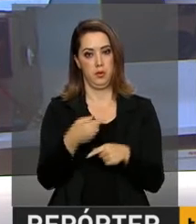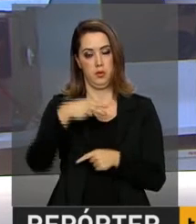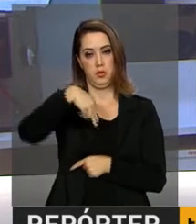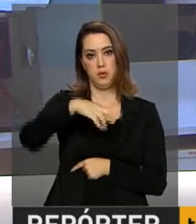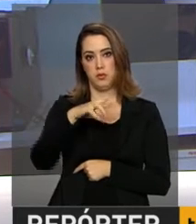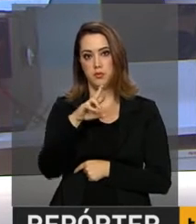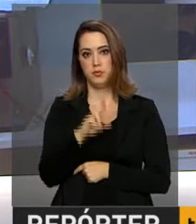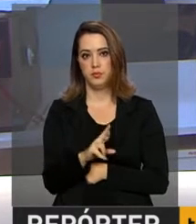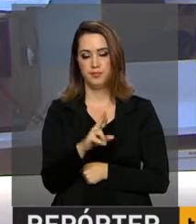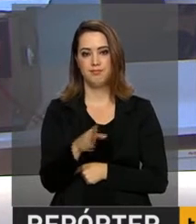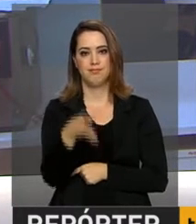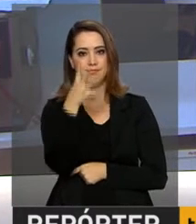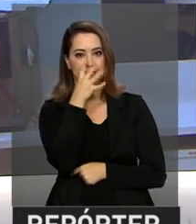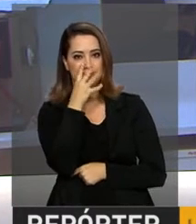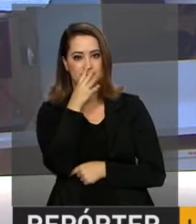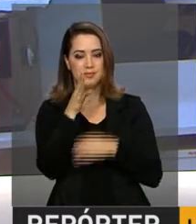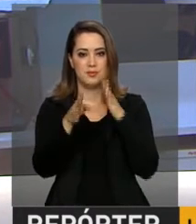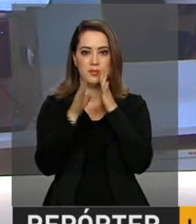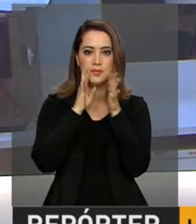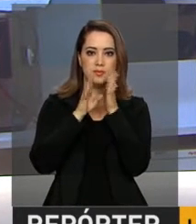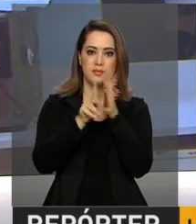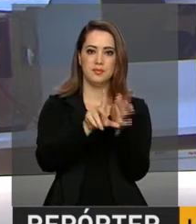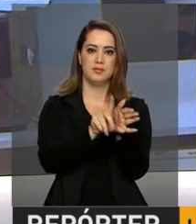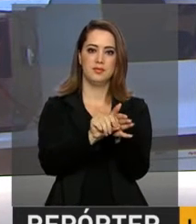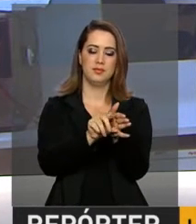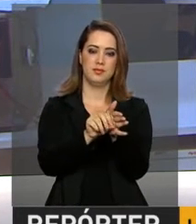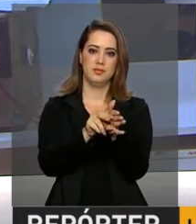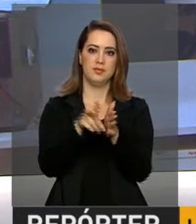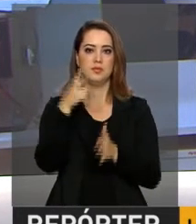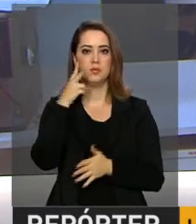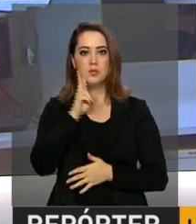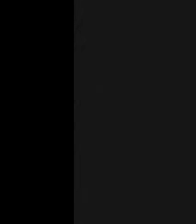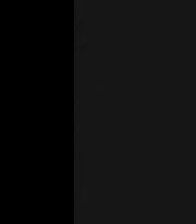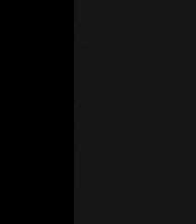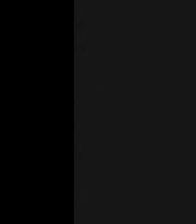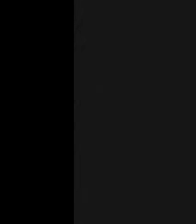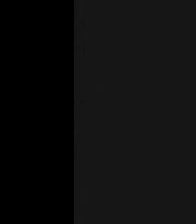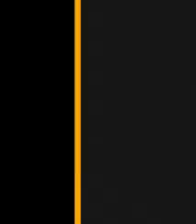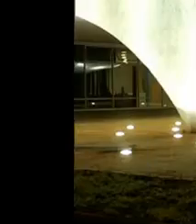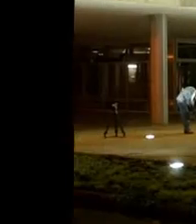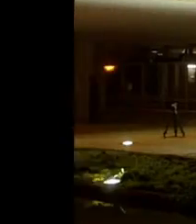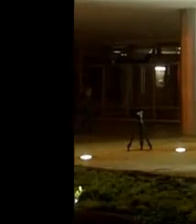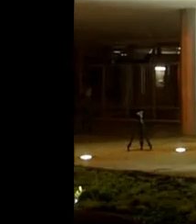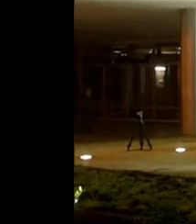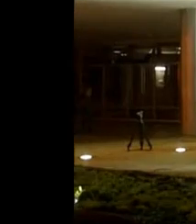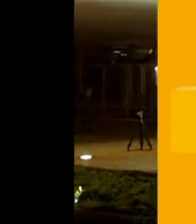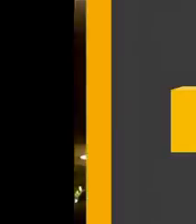do Repórter NBR. Acompanhe também as novidades em nossas redes sociais.